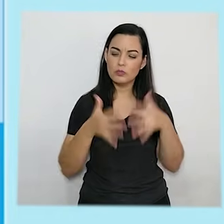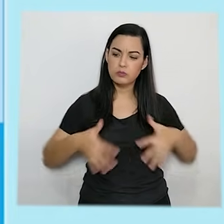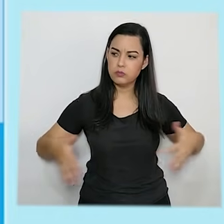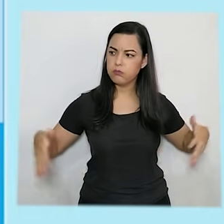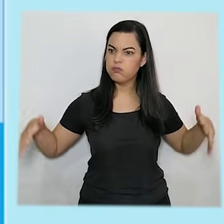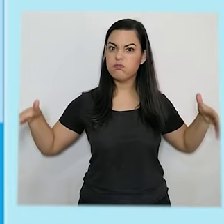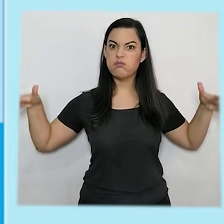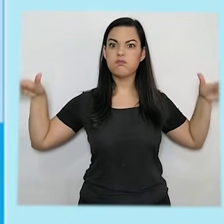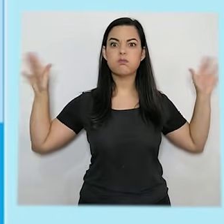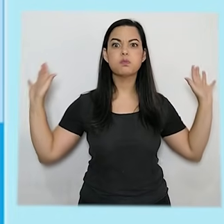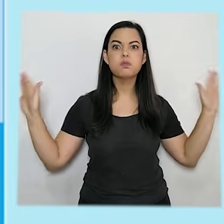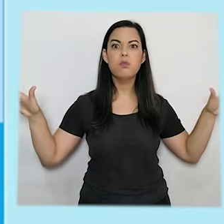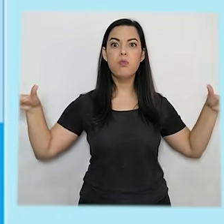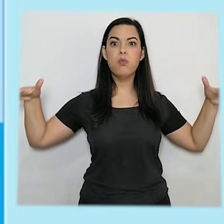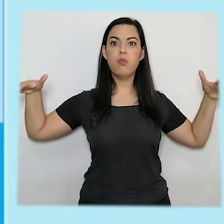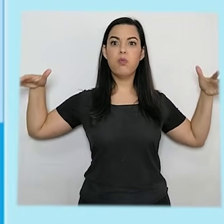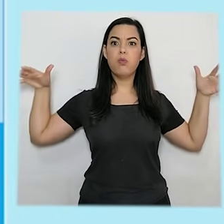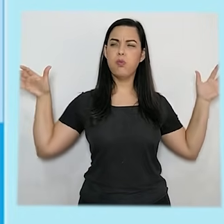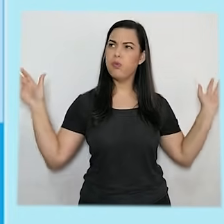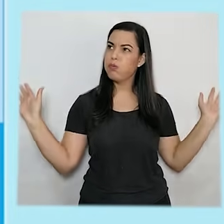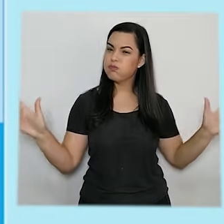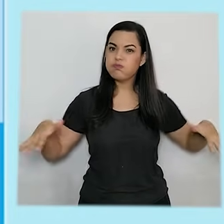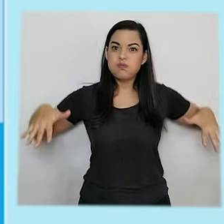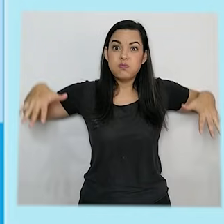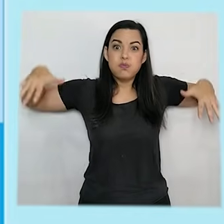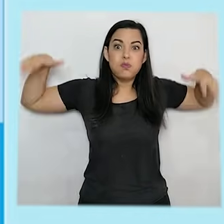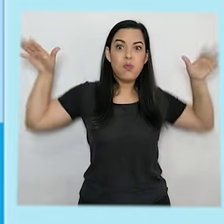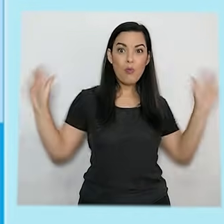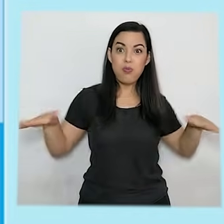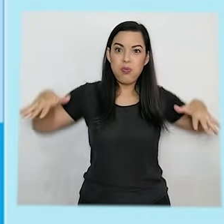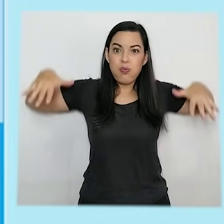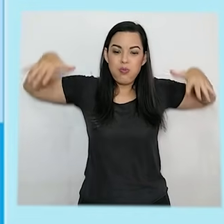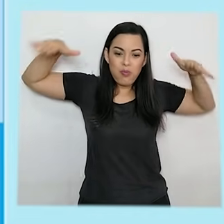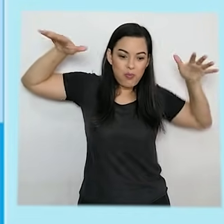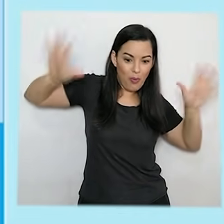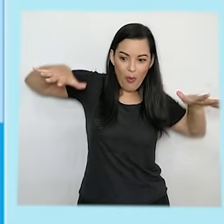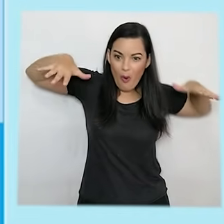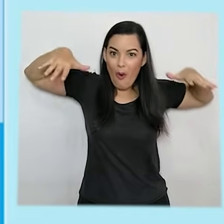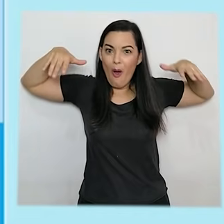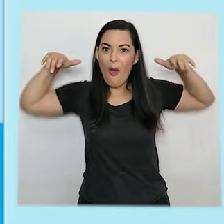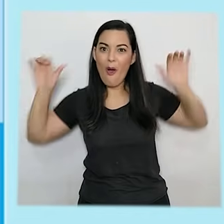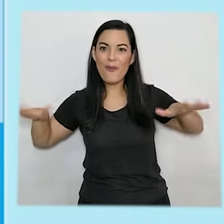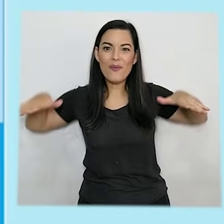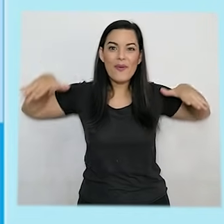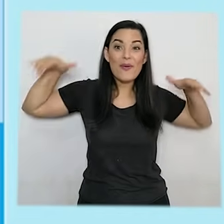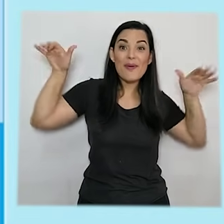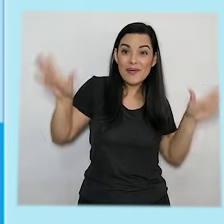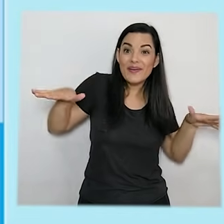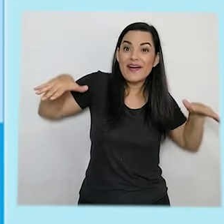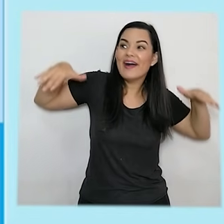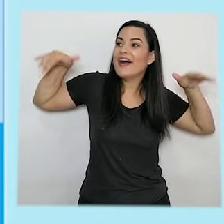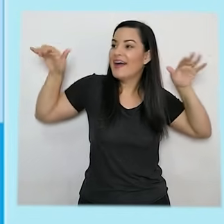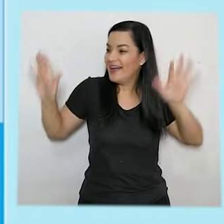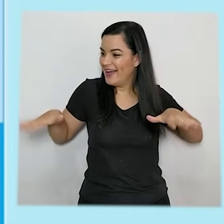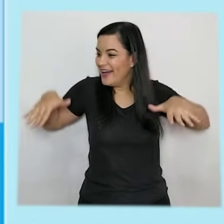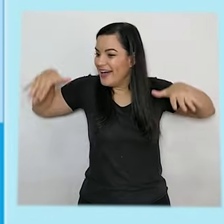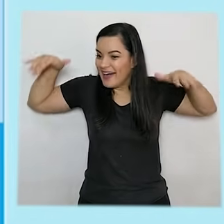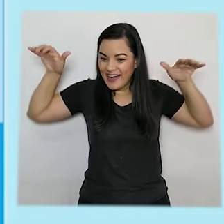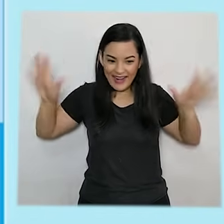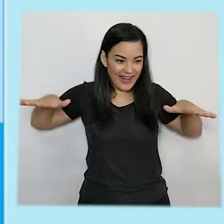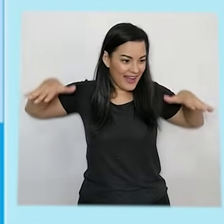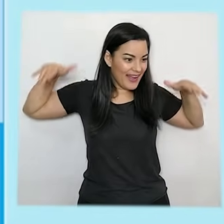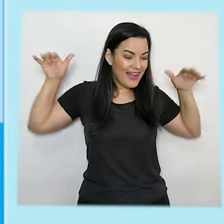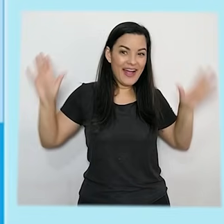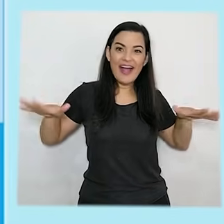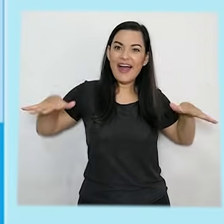grandes e robustas, e pairou no ar. Voou, voou, voou